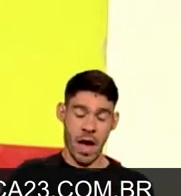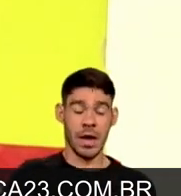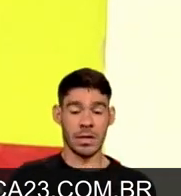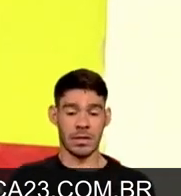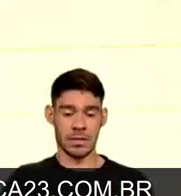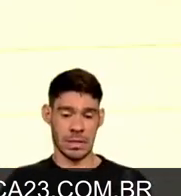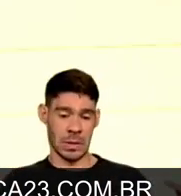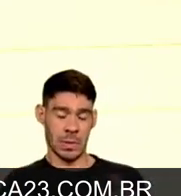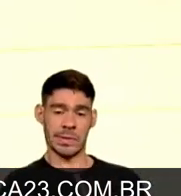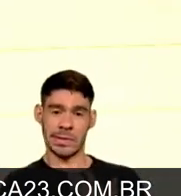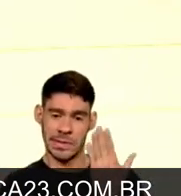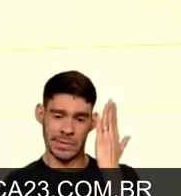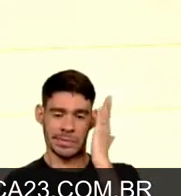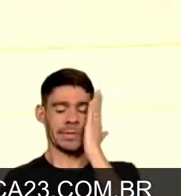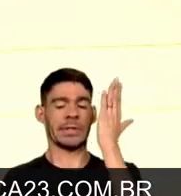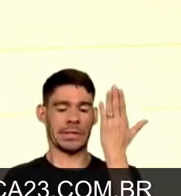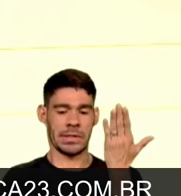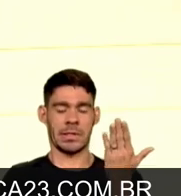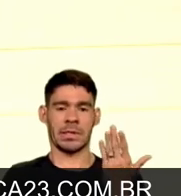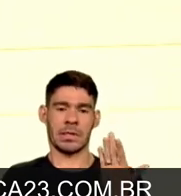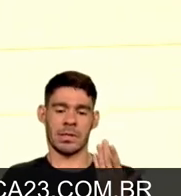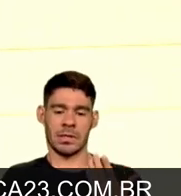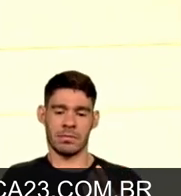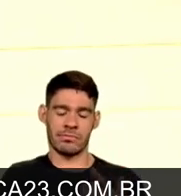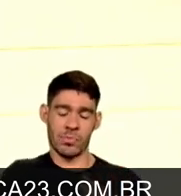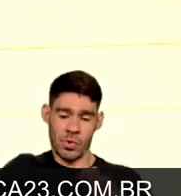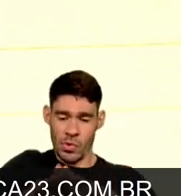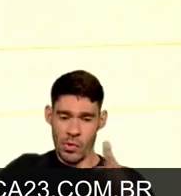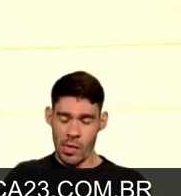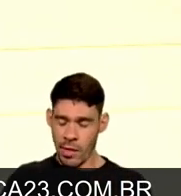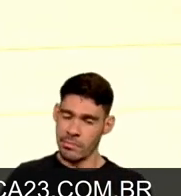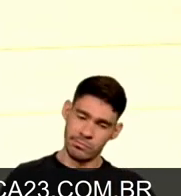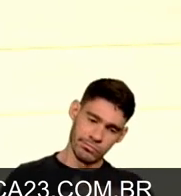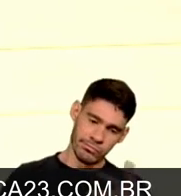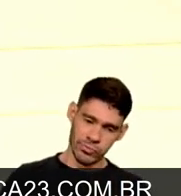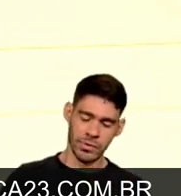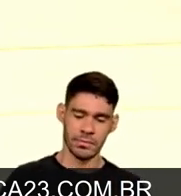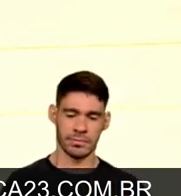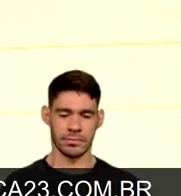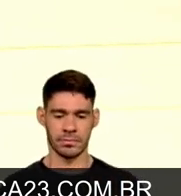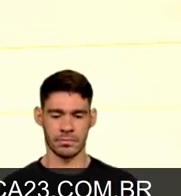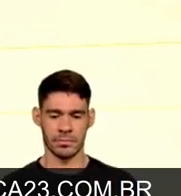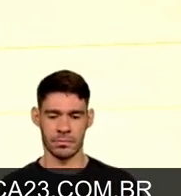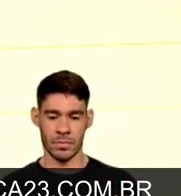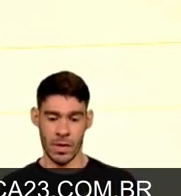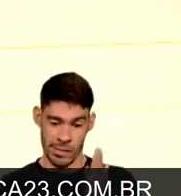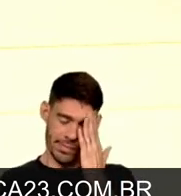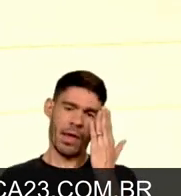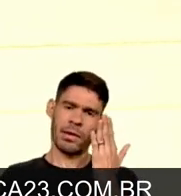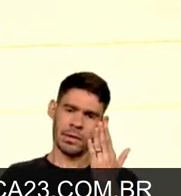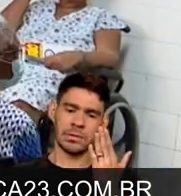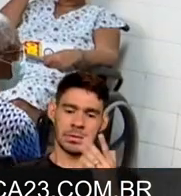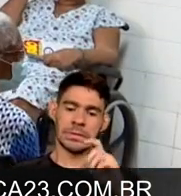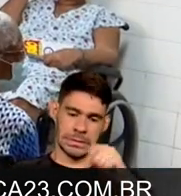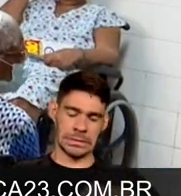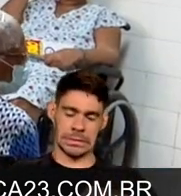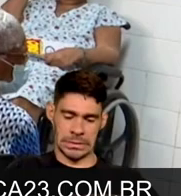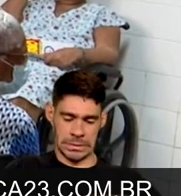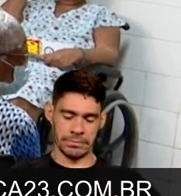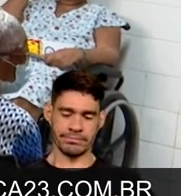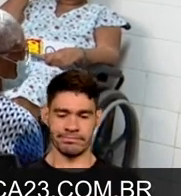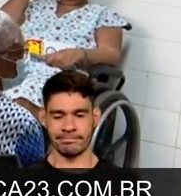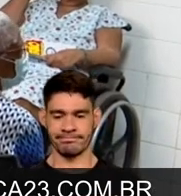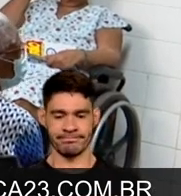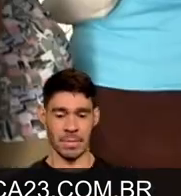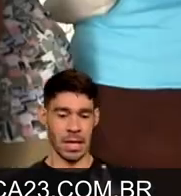o rosto. Eu caí, bati a cabeça na mesa e caí debaixo da mesa. A senhora bateu o rosto? No chão. A queda é uma